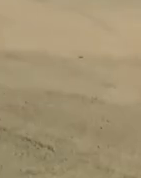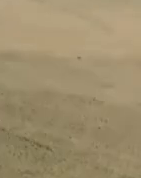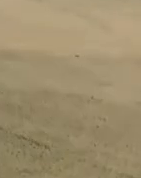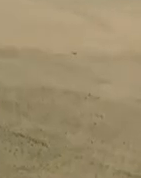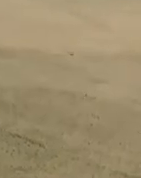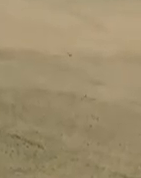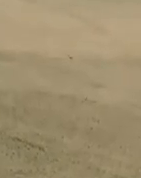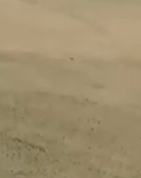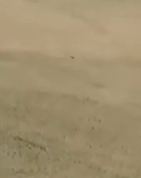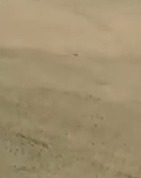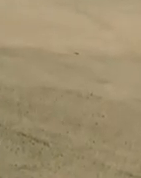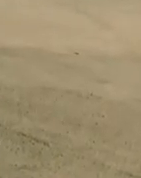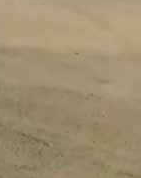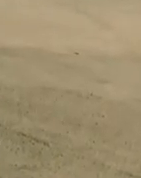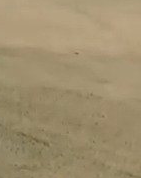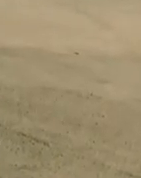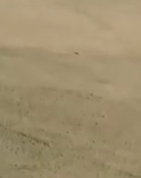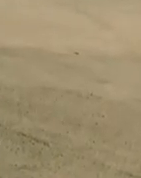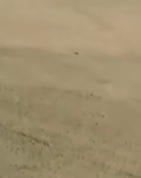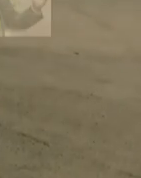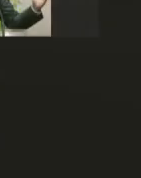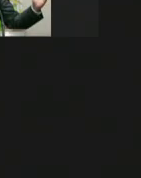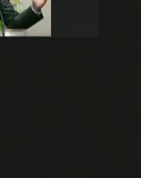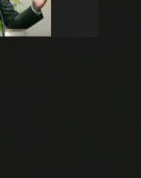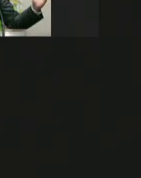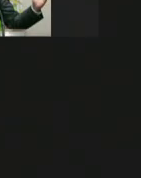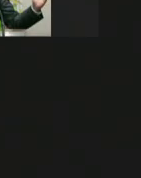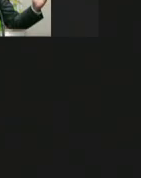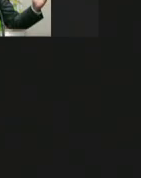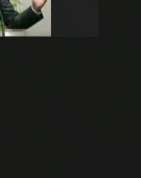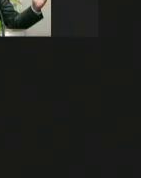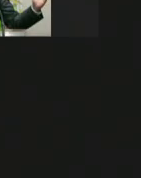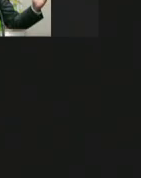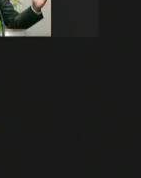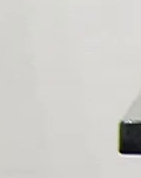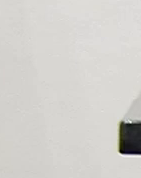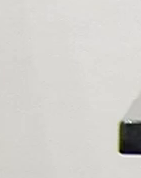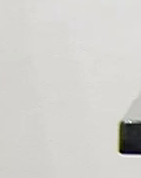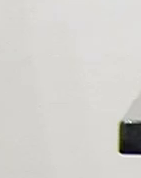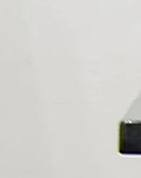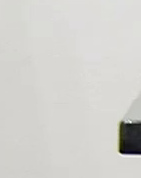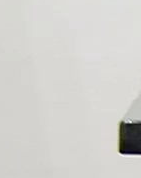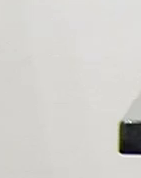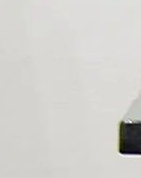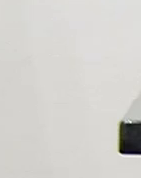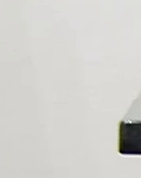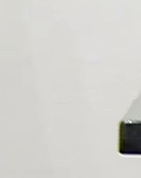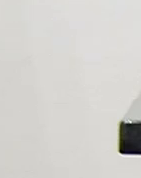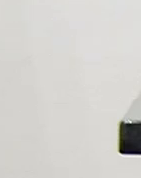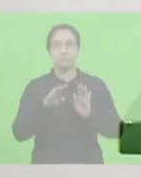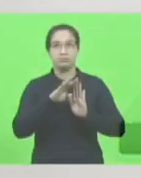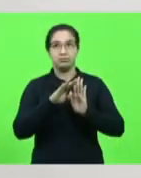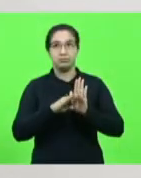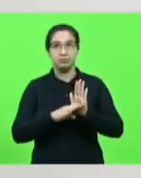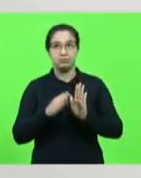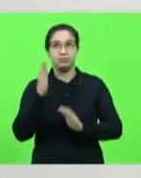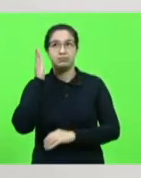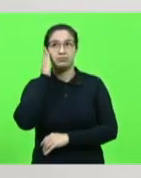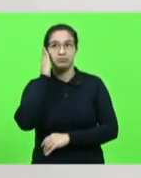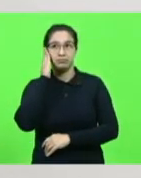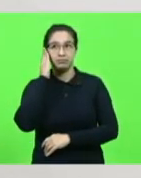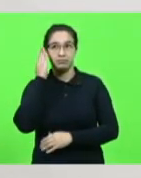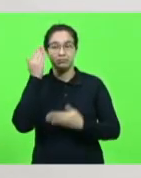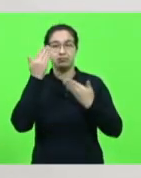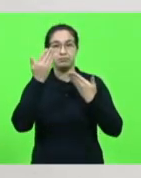da Barra do Camacho. Enfim, a gente soube cobrar, soube se posicionar, soube fazer as matérias, mas também sabe agradecer. Então eu fico